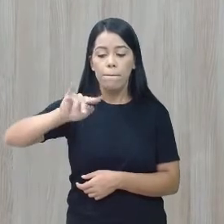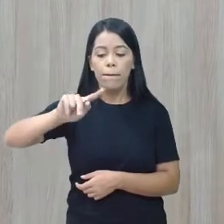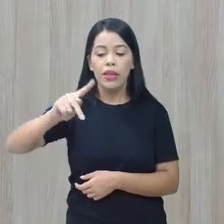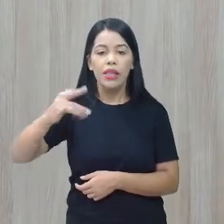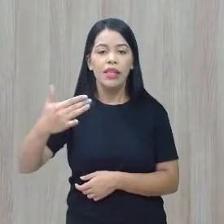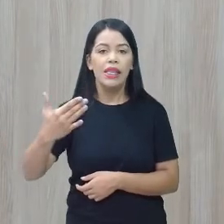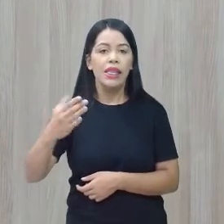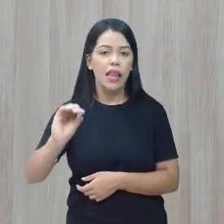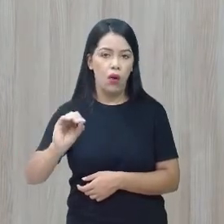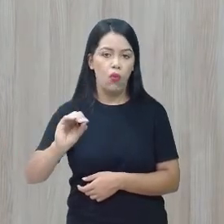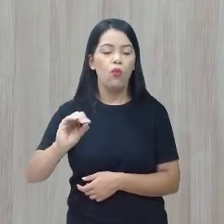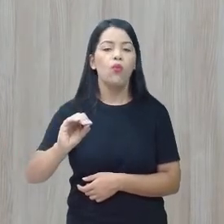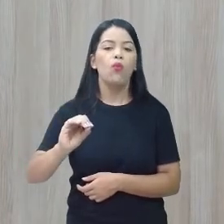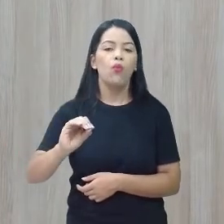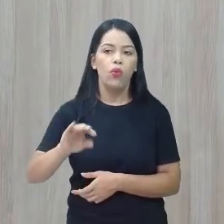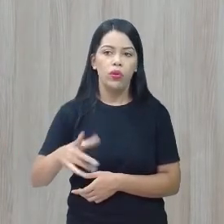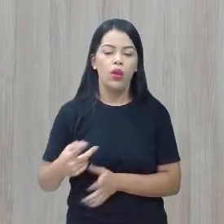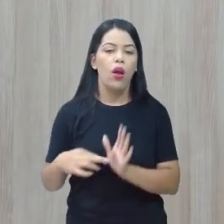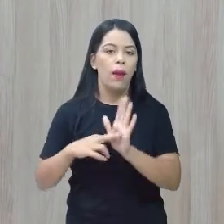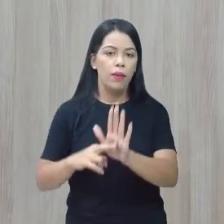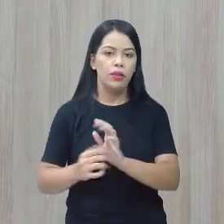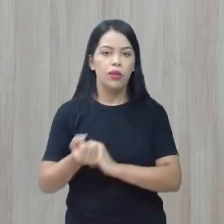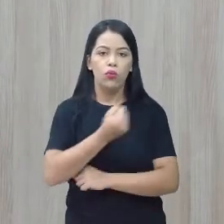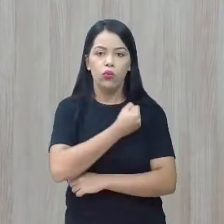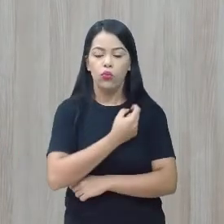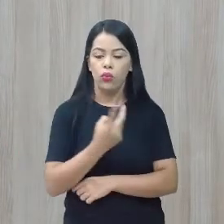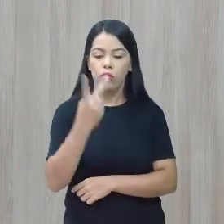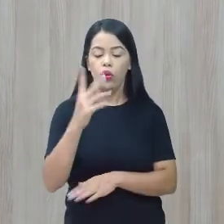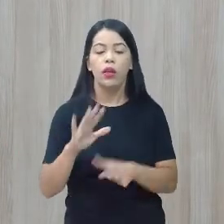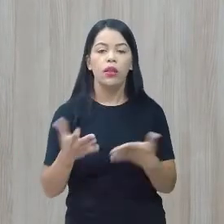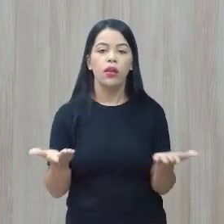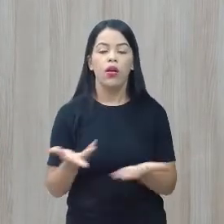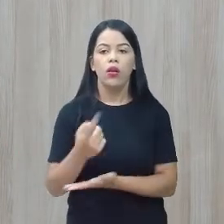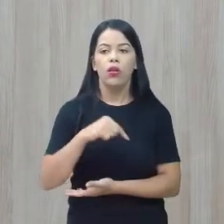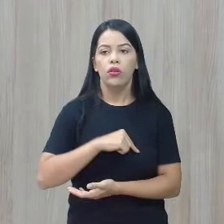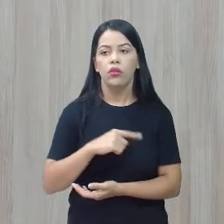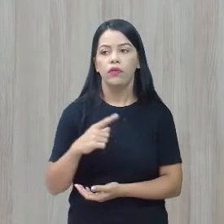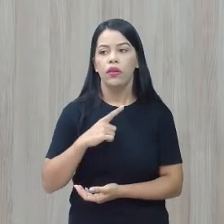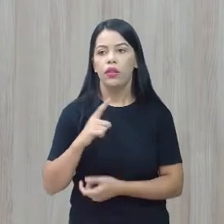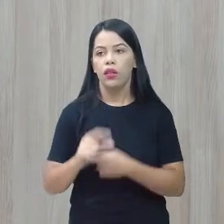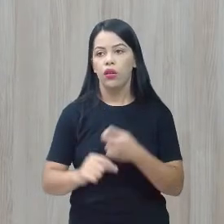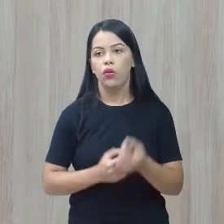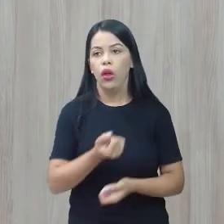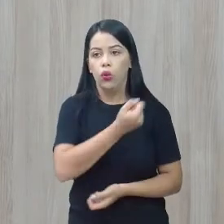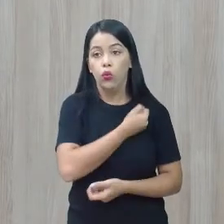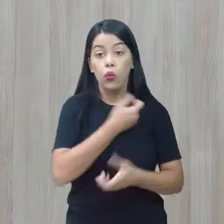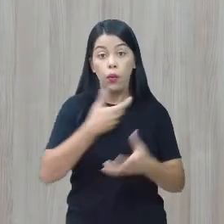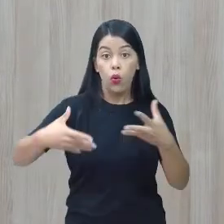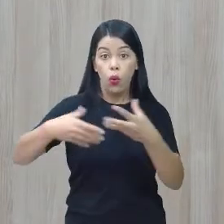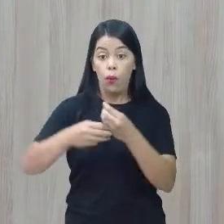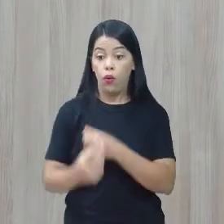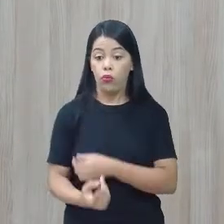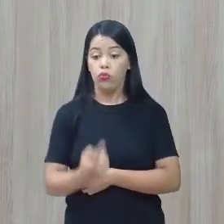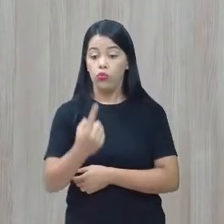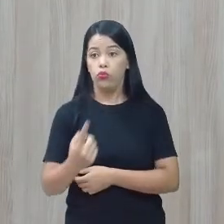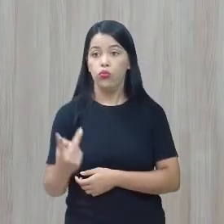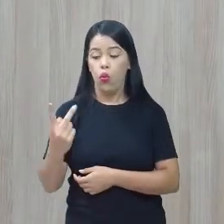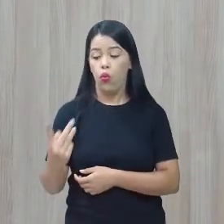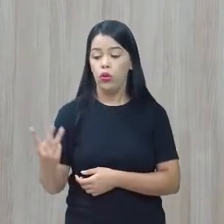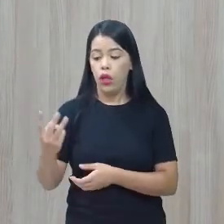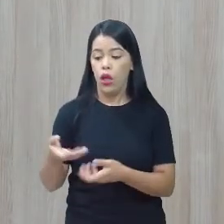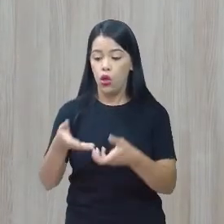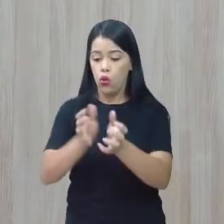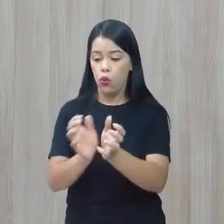essa unidade de milhão está representada com o número 2. Então, aí a gente vai ter esse número composto desses 3 grupos, né? Dessas 3